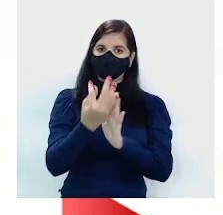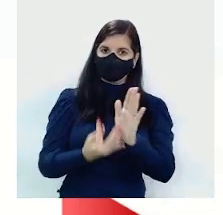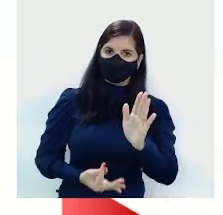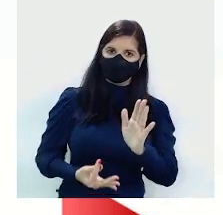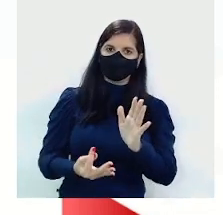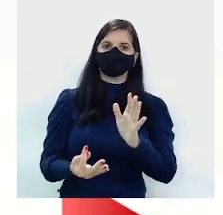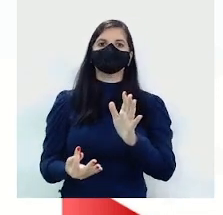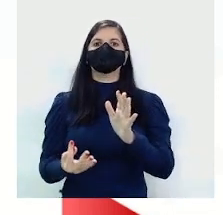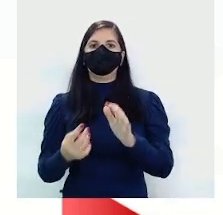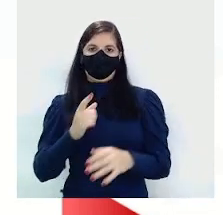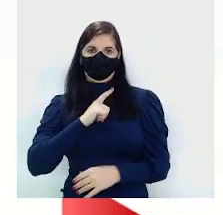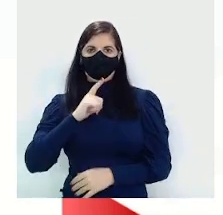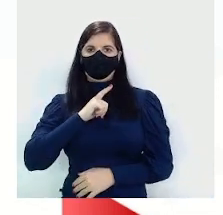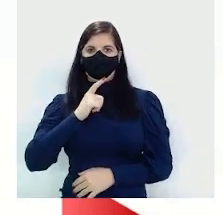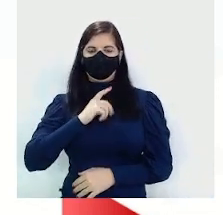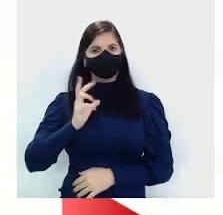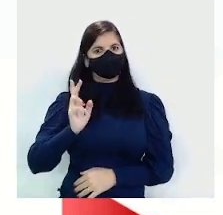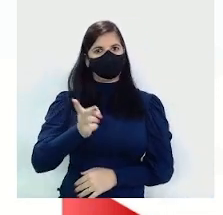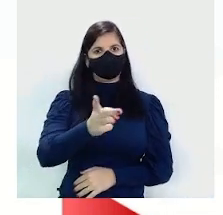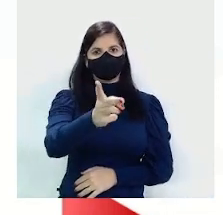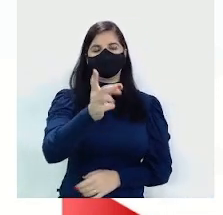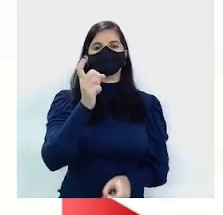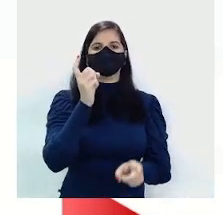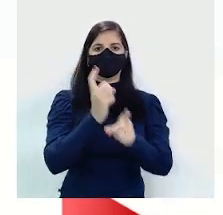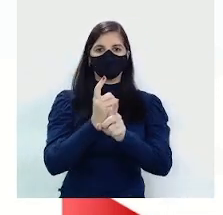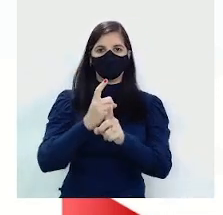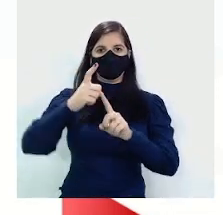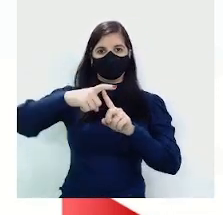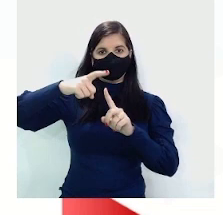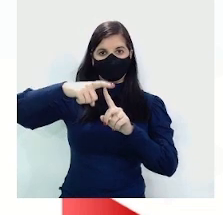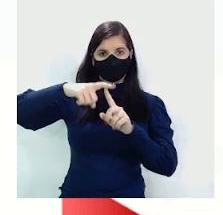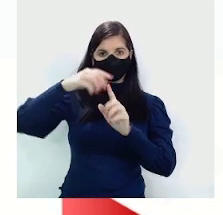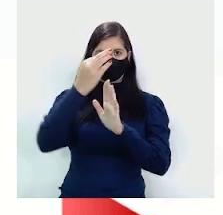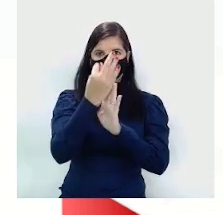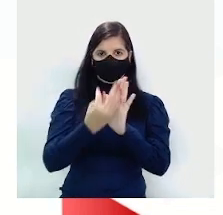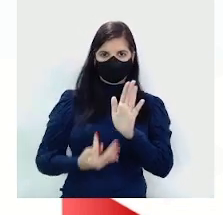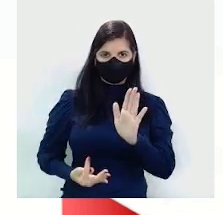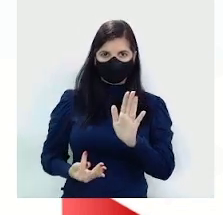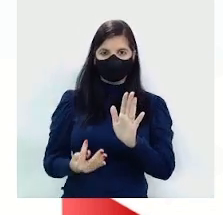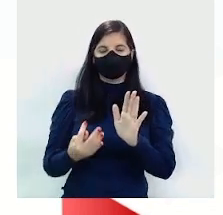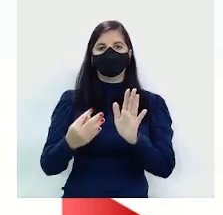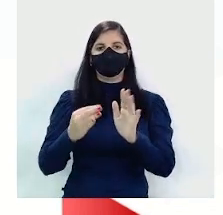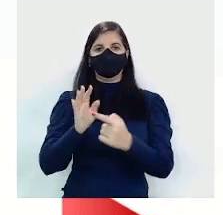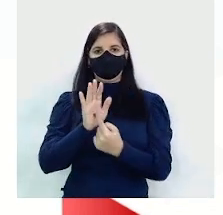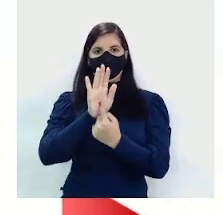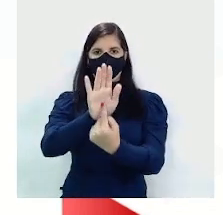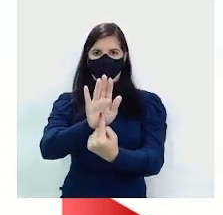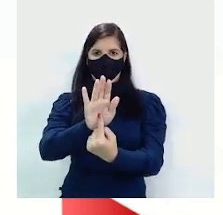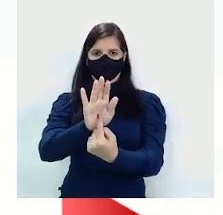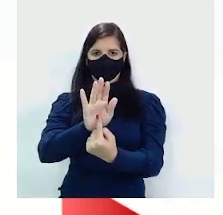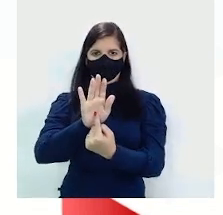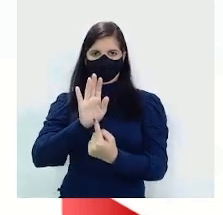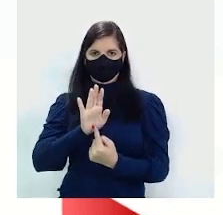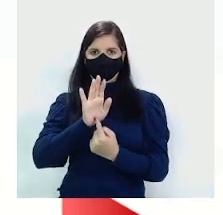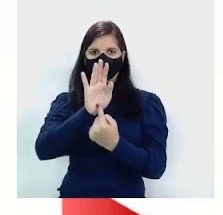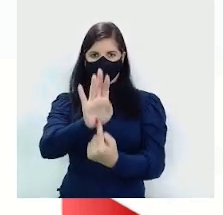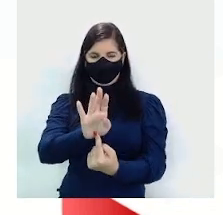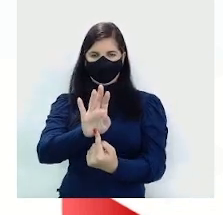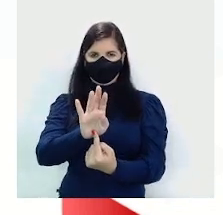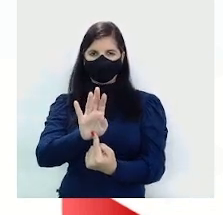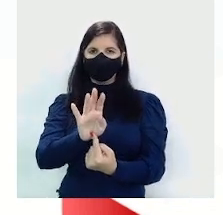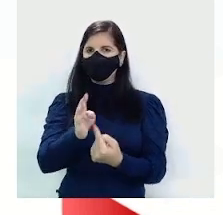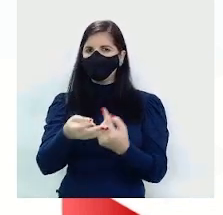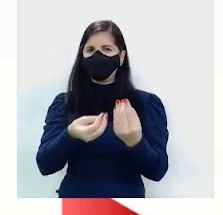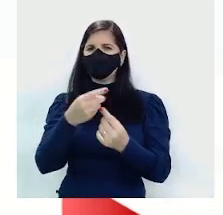textos costumam ter predominância do tipo textual expositivo. Para quem não sabe o que é o